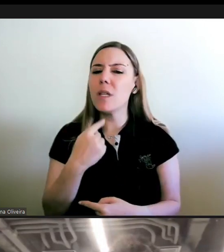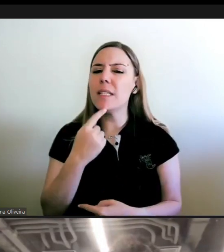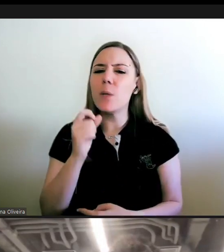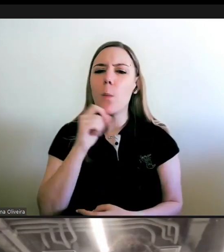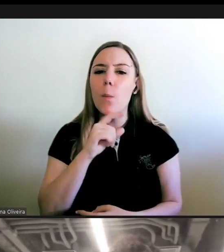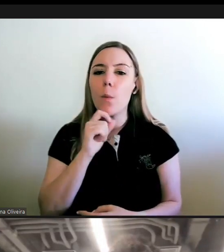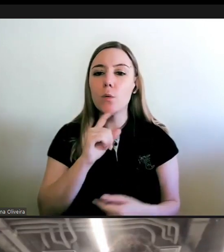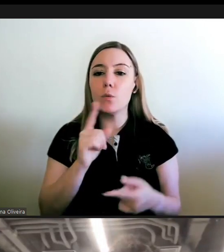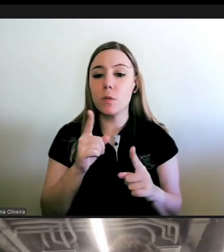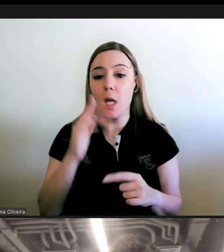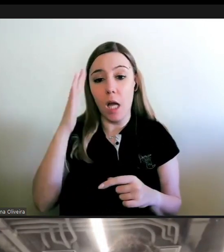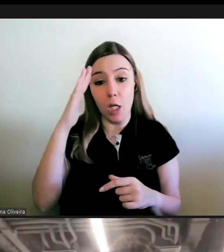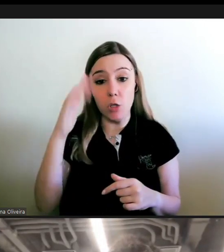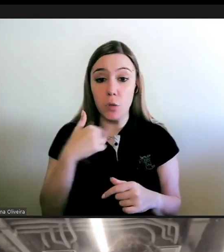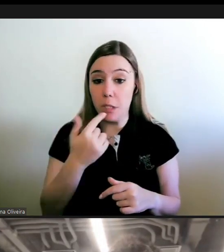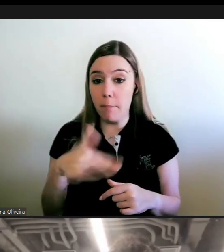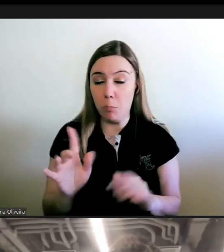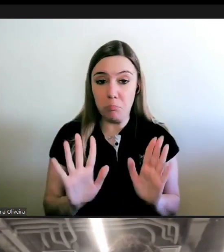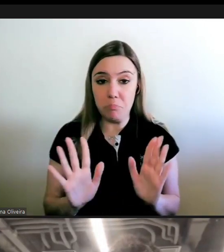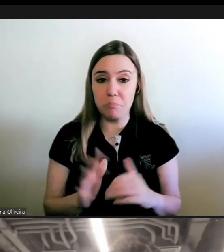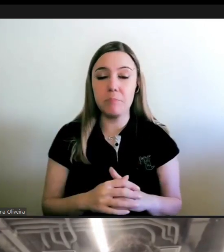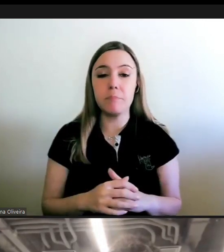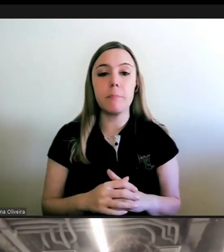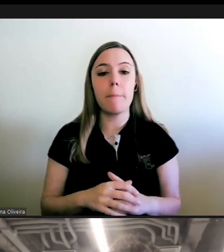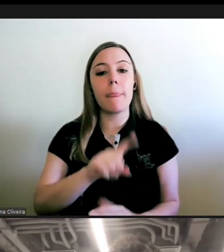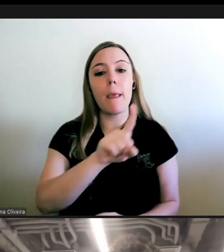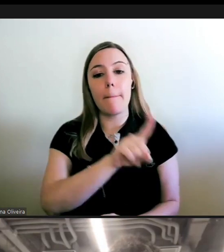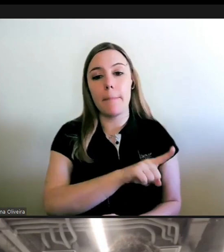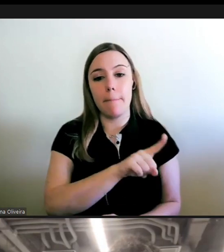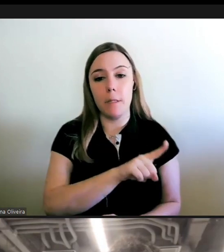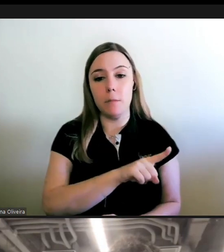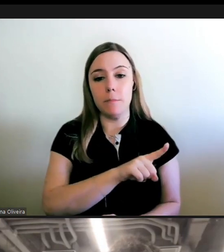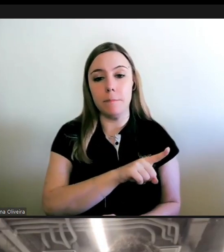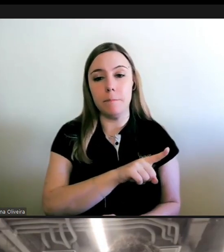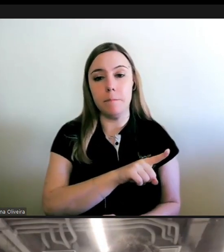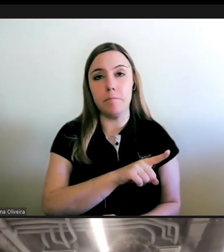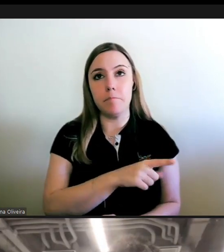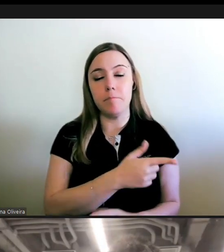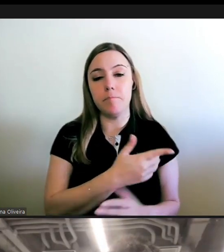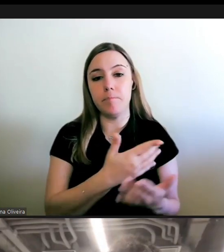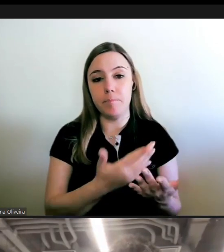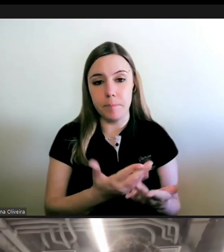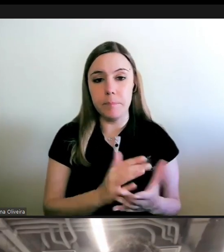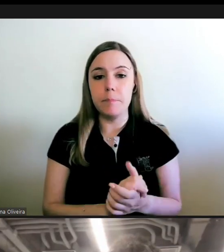que não digo mal? Primeiro, que independentemente de todas as